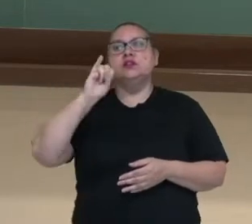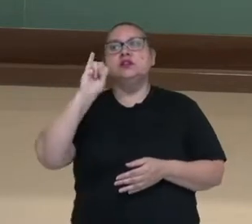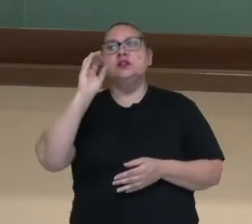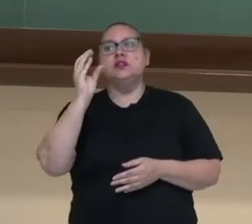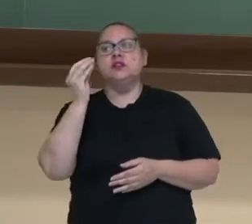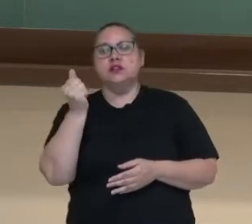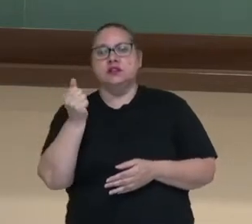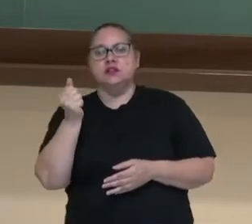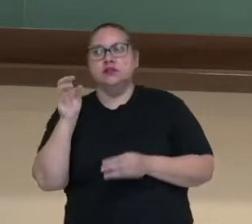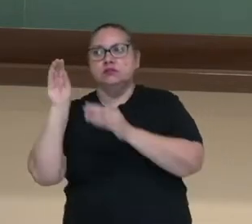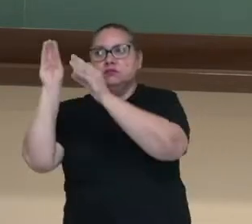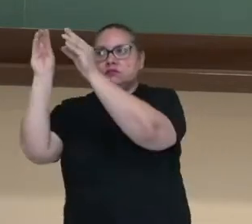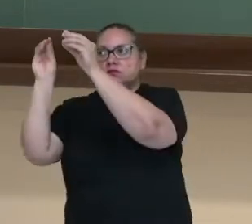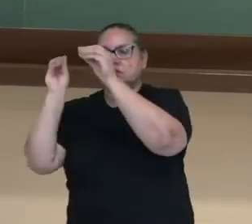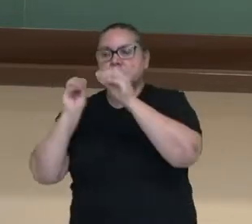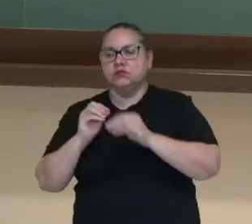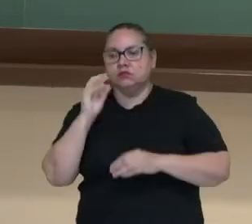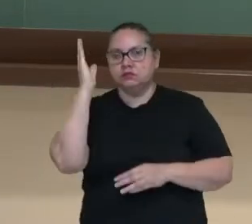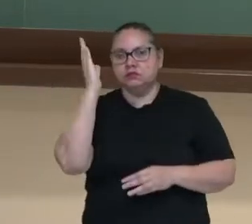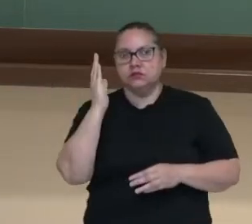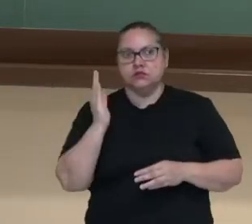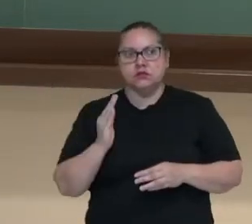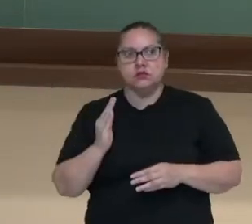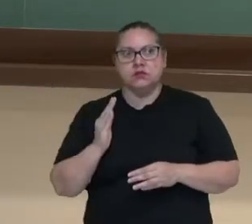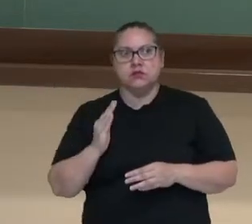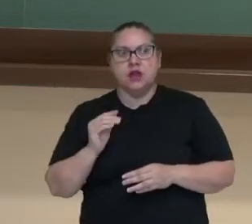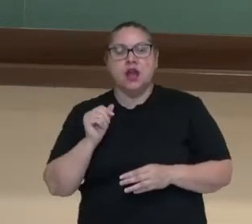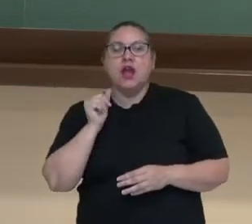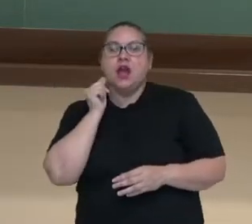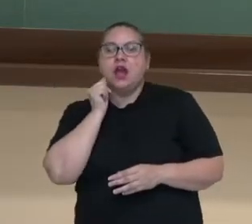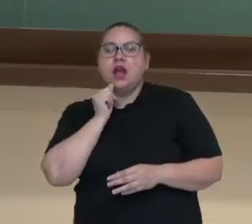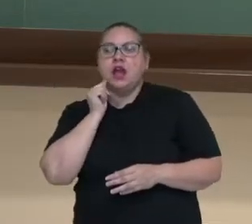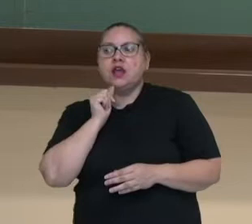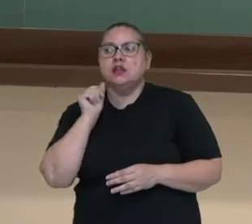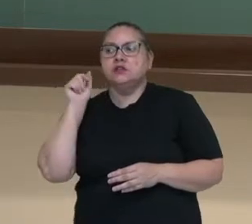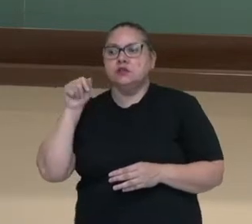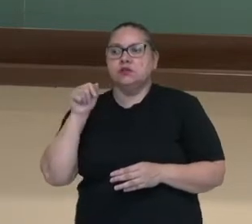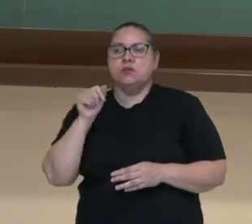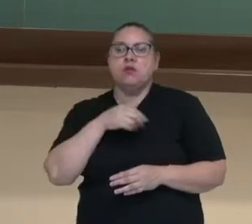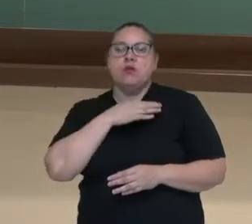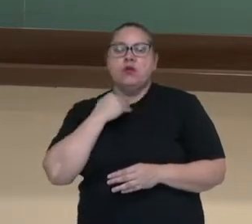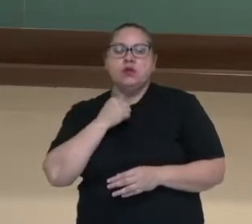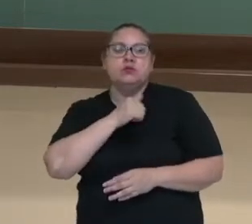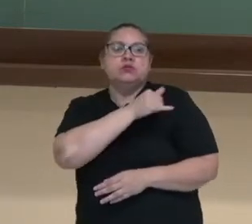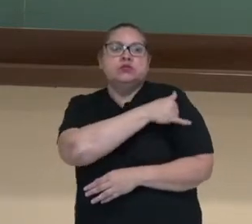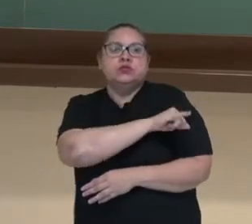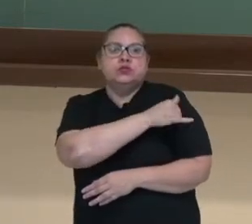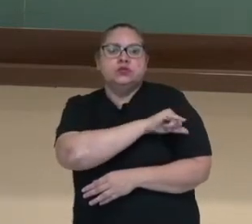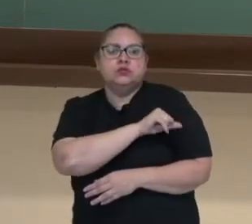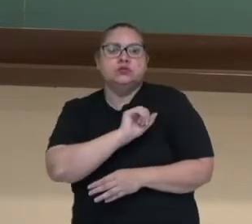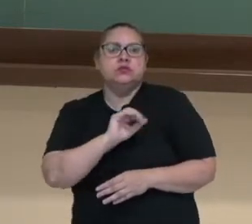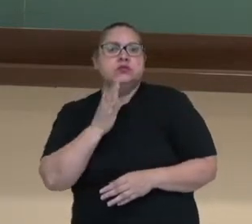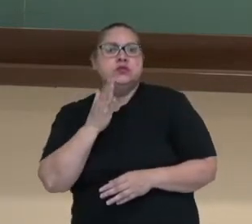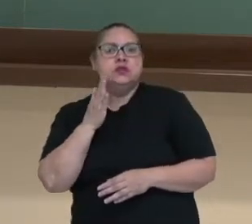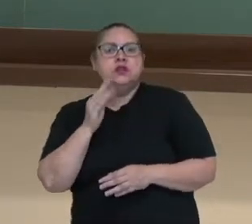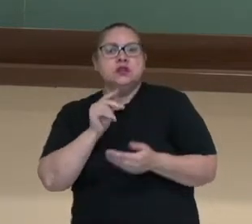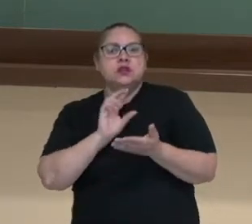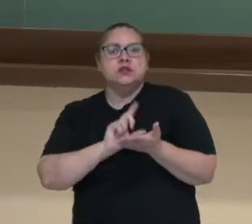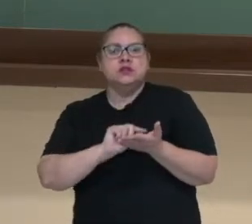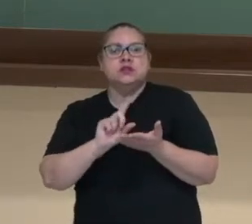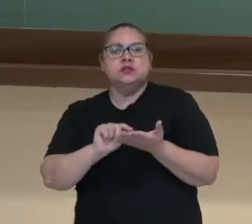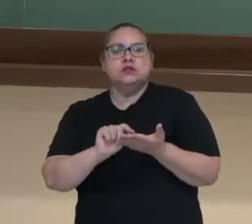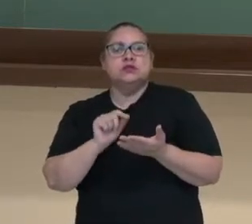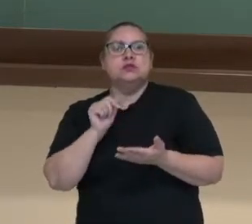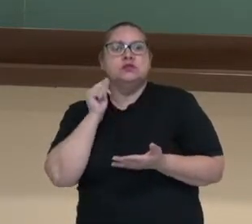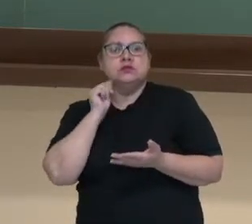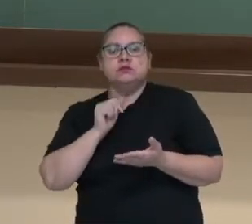depois veio para o Brasil. A Clarice faleceu no Rio de Janeiro. E enquanto autora nos deixou um